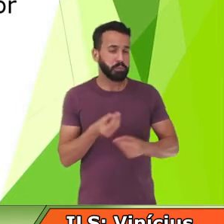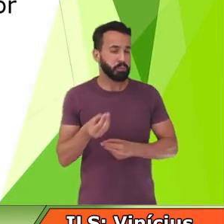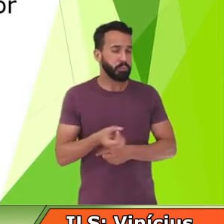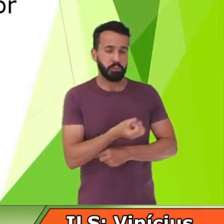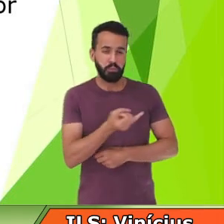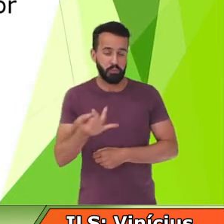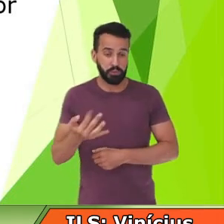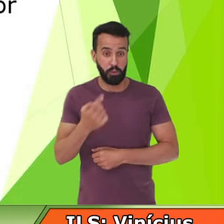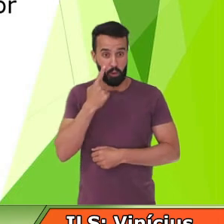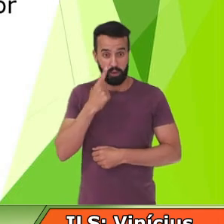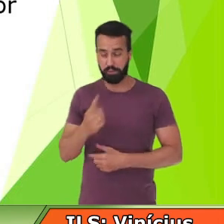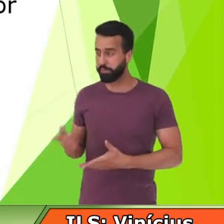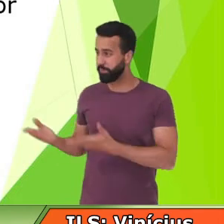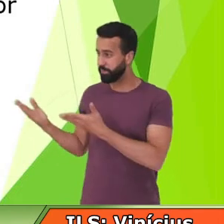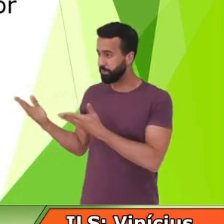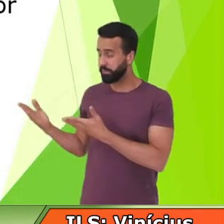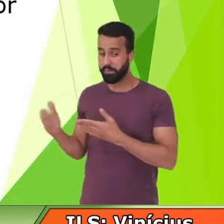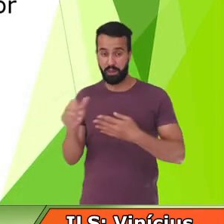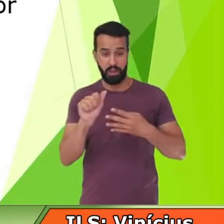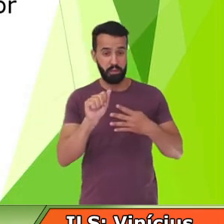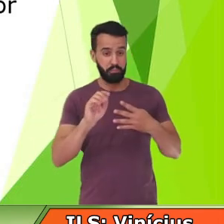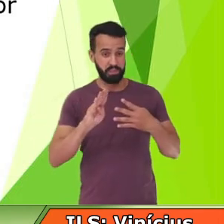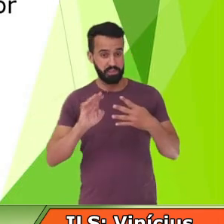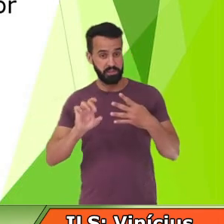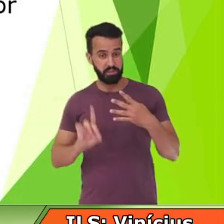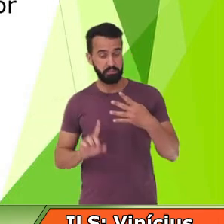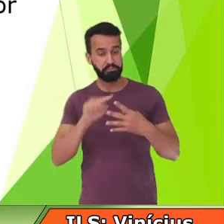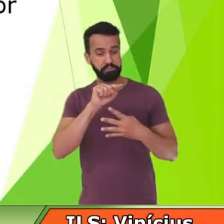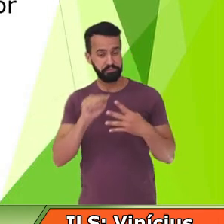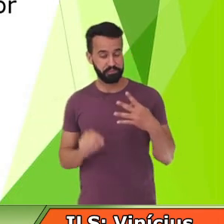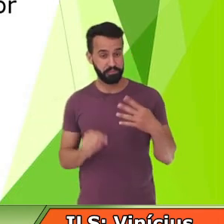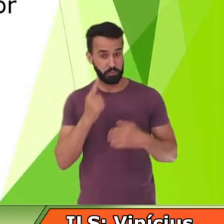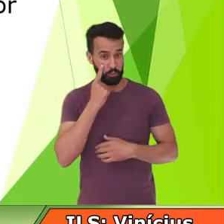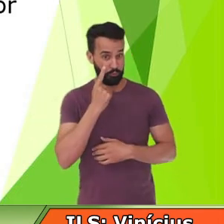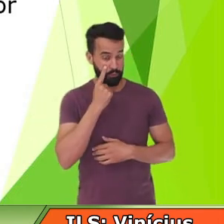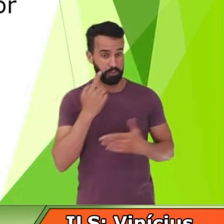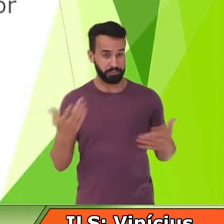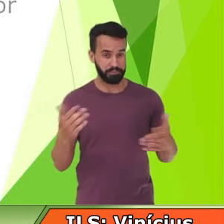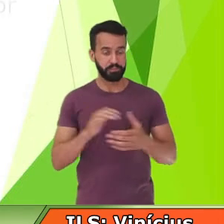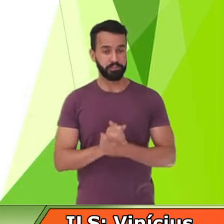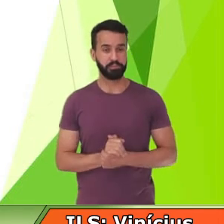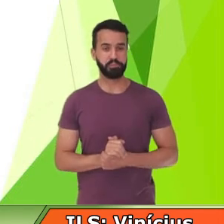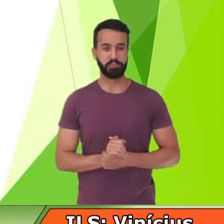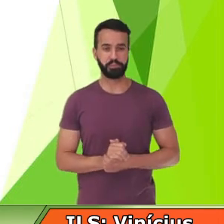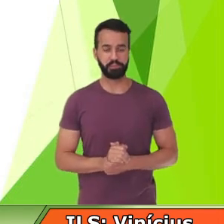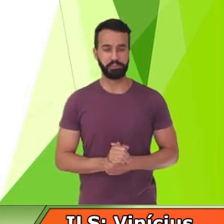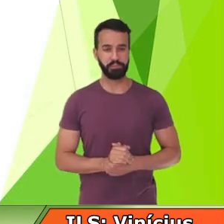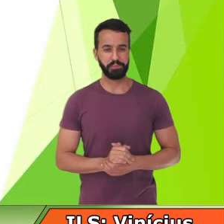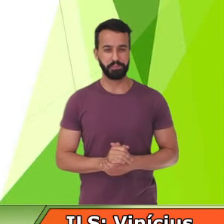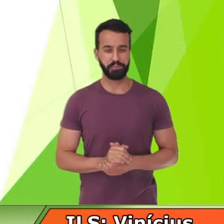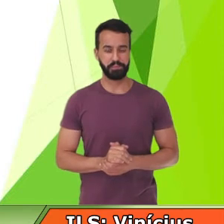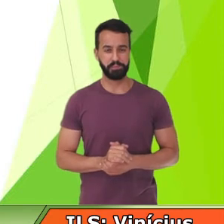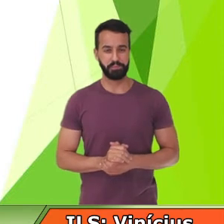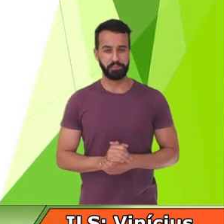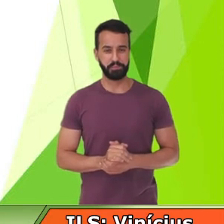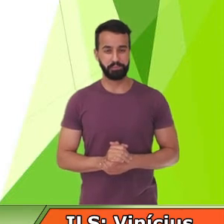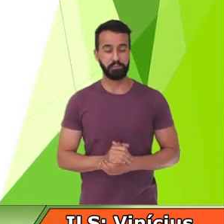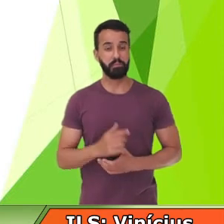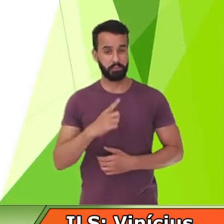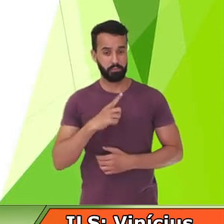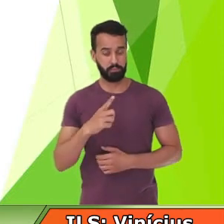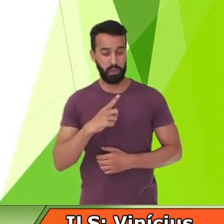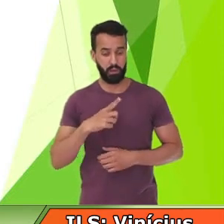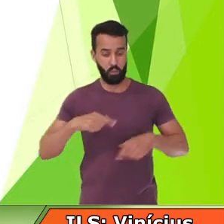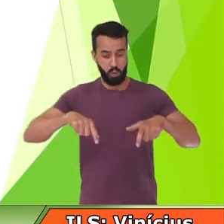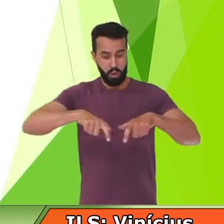nós temos algumas alternativas. Vamos então à sua resolução. Nós temos um